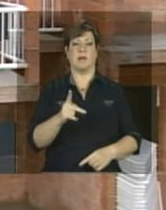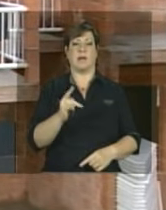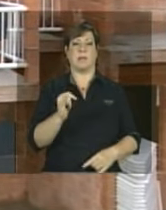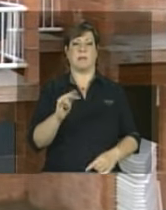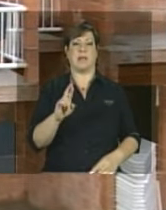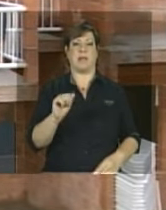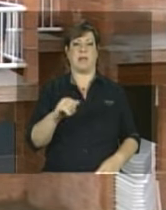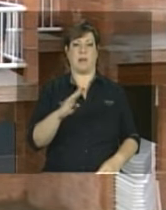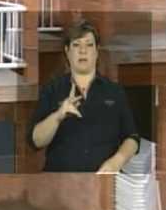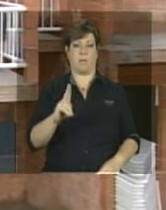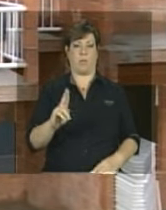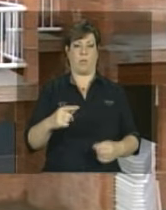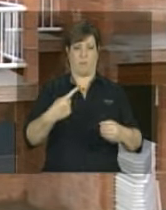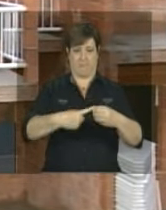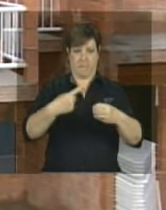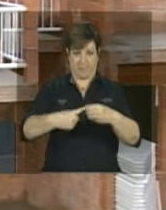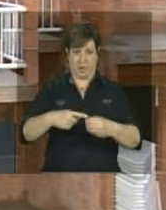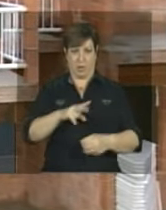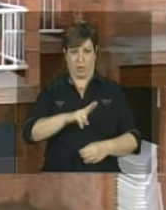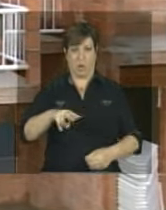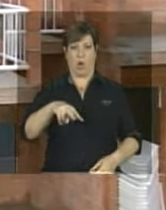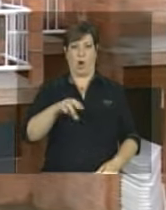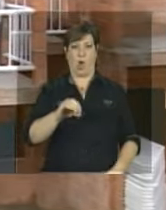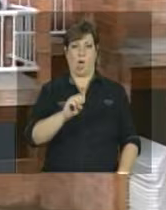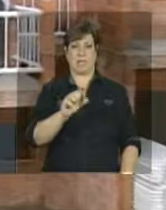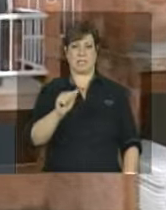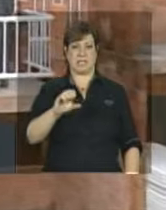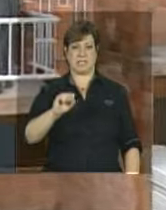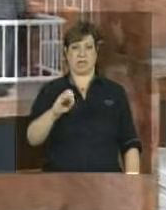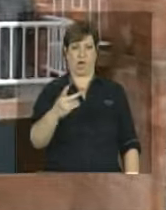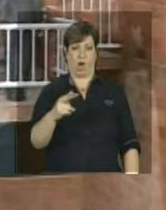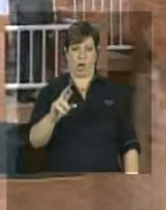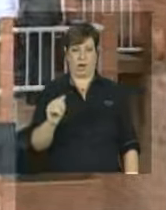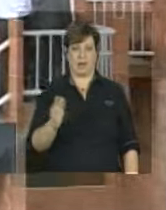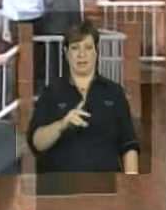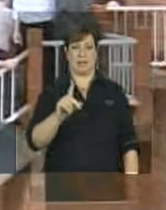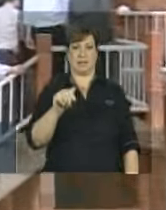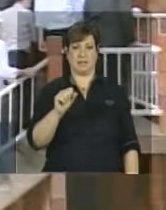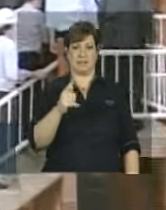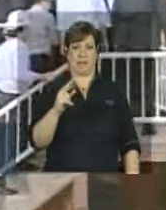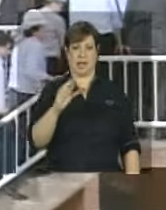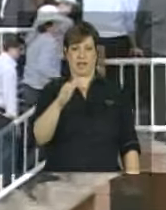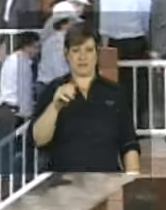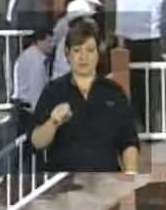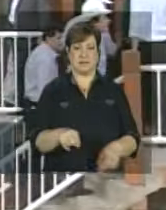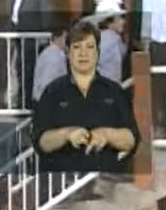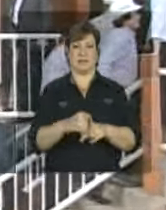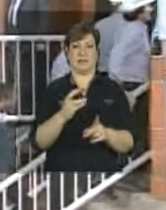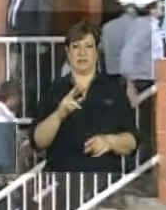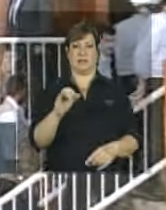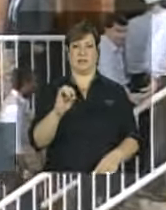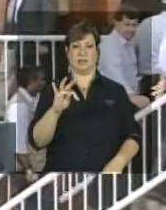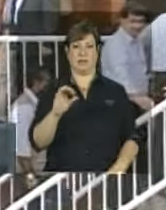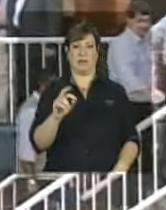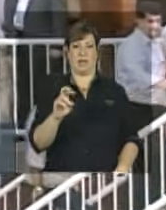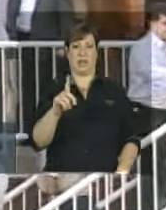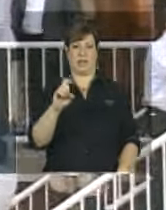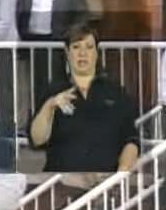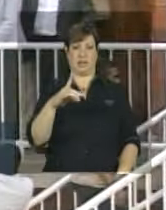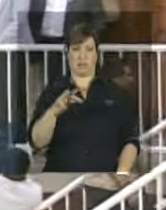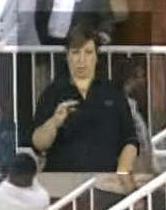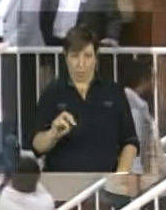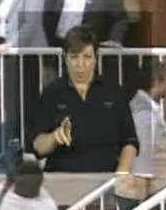compreendido pelos bairros Pirambu, Nossa Senhora das Graças, Cristo Redentor e Barra do Ceará.